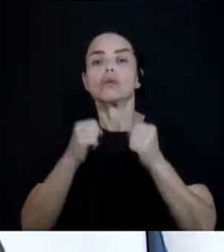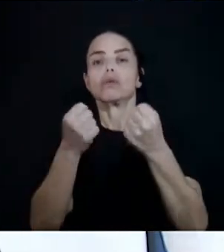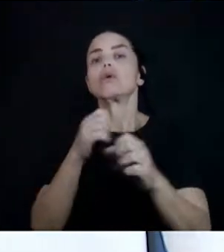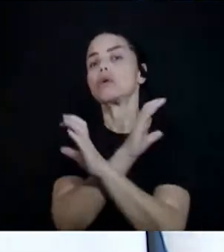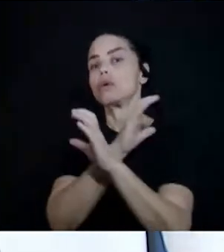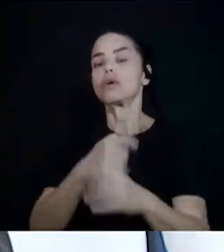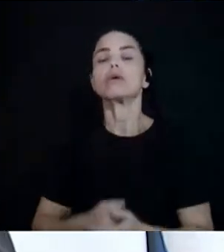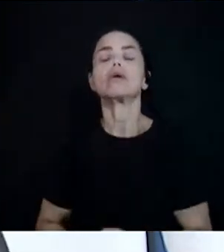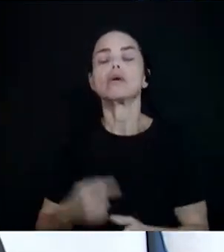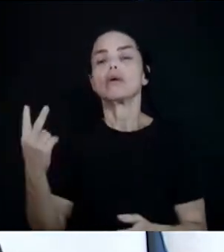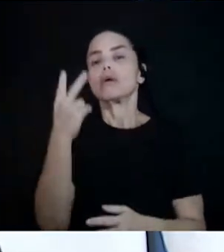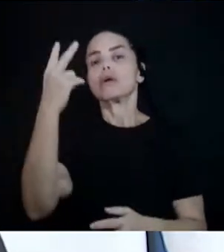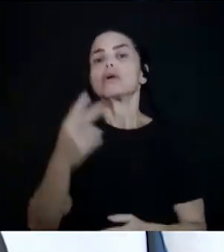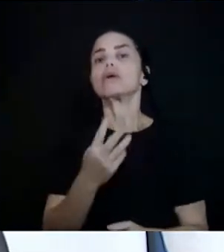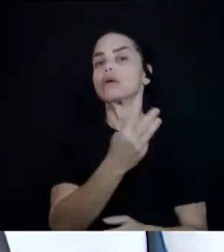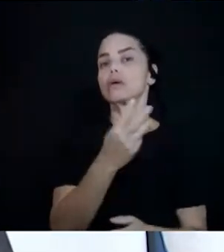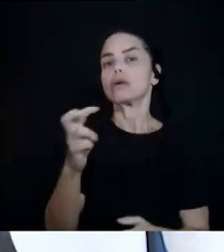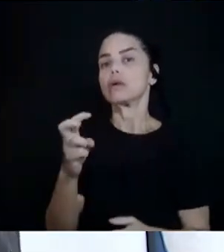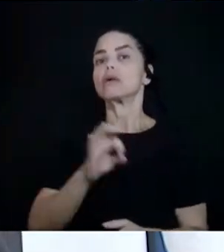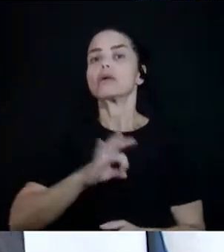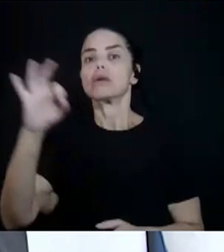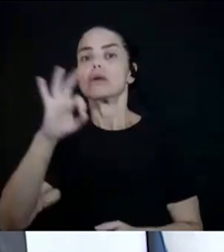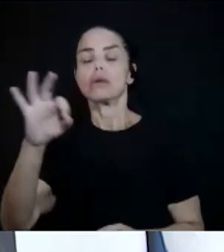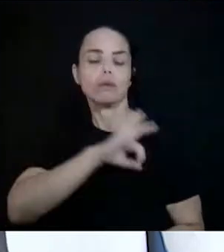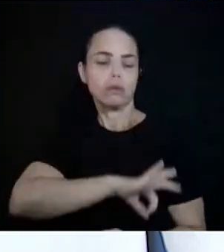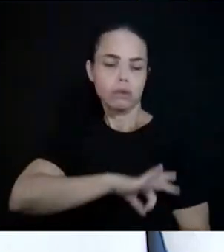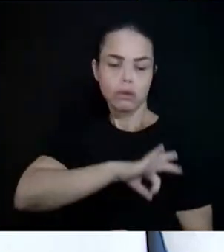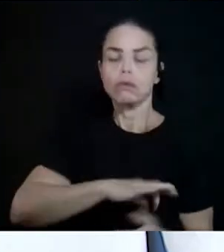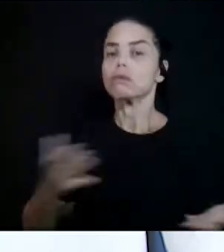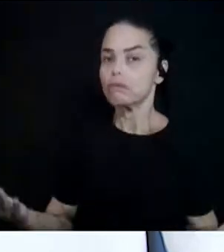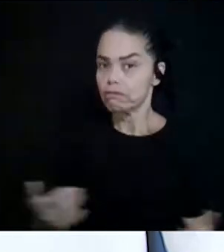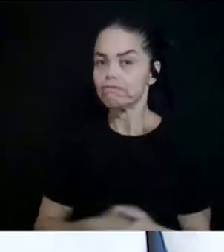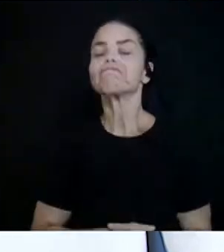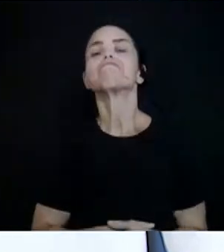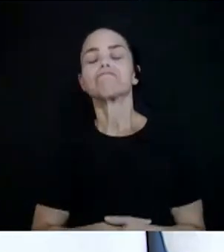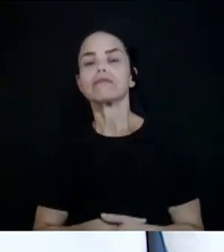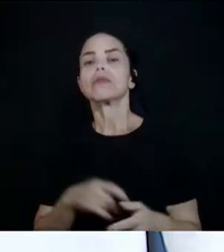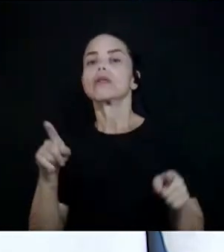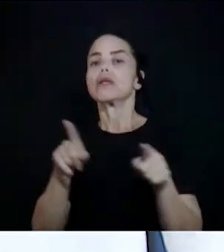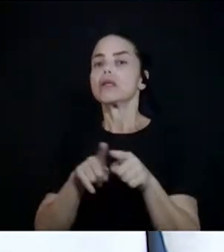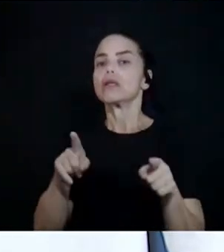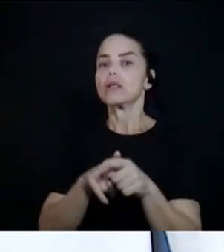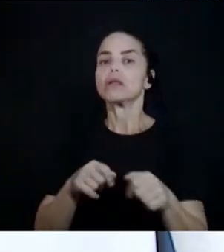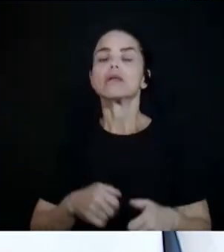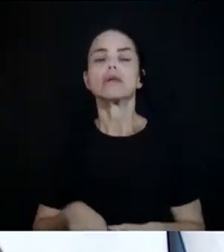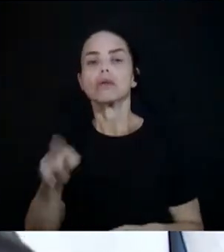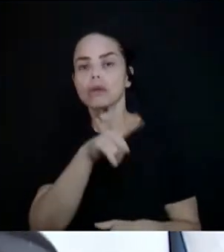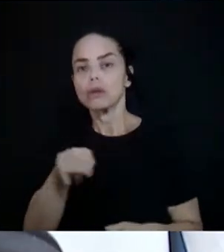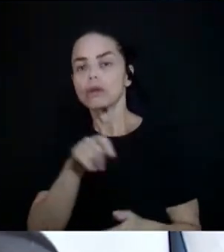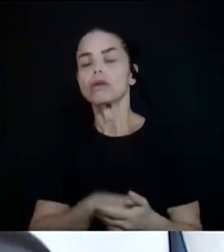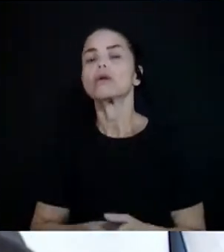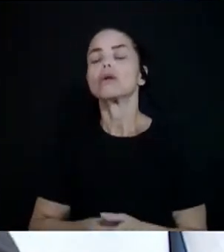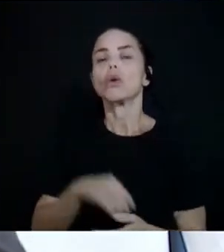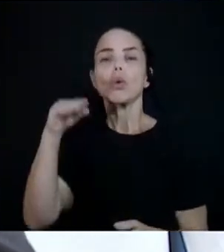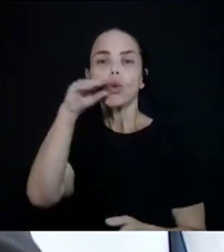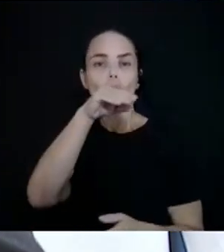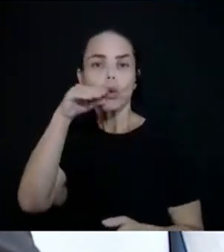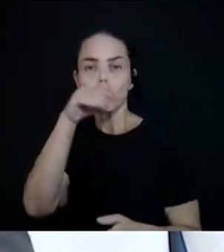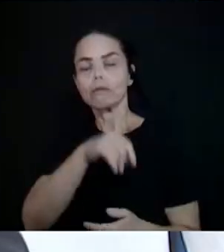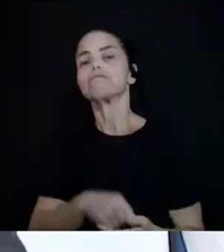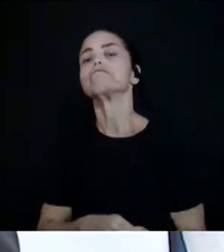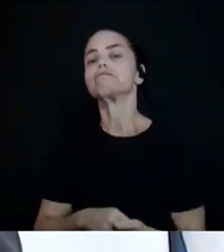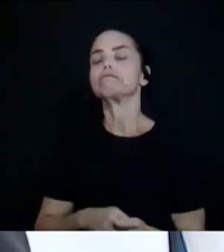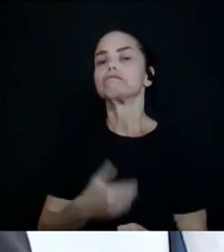com 35% nos seus vencimentos, aqueles funcionário público,